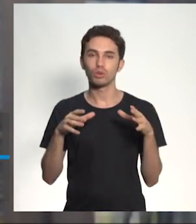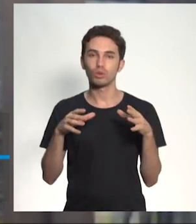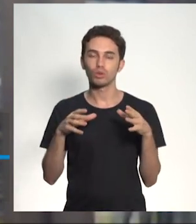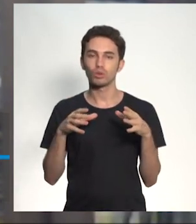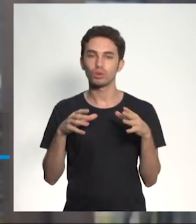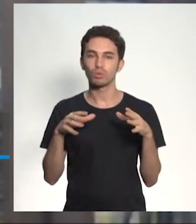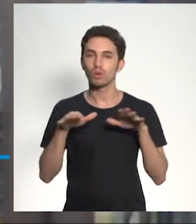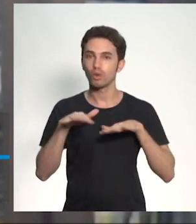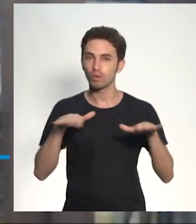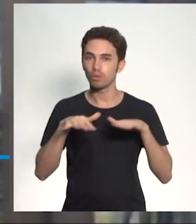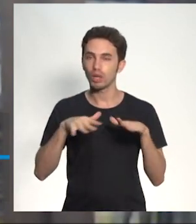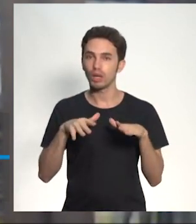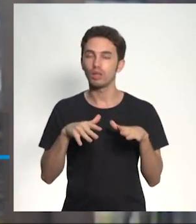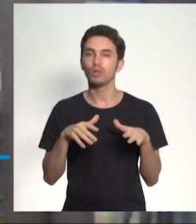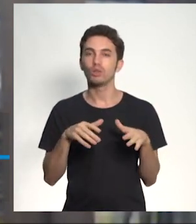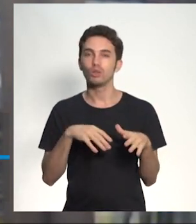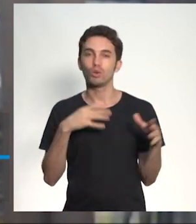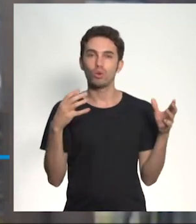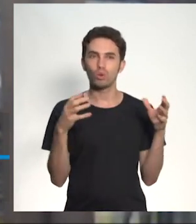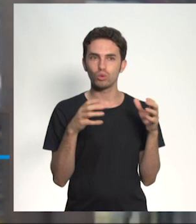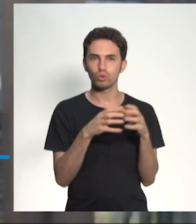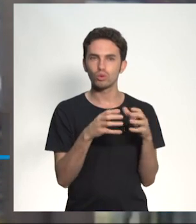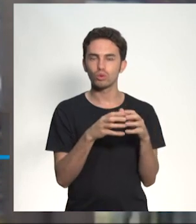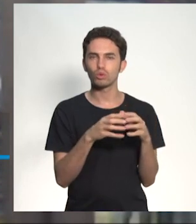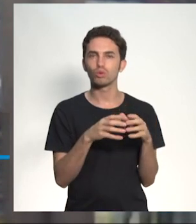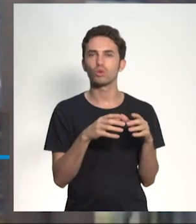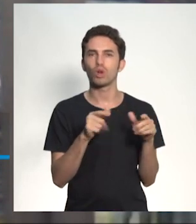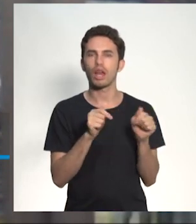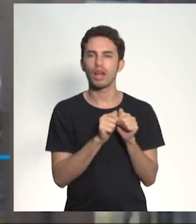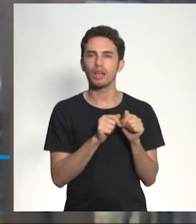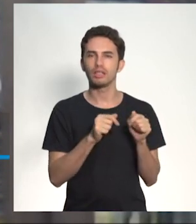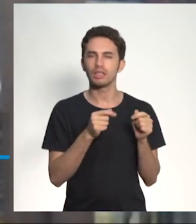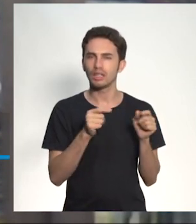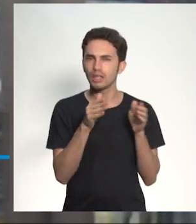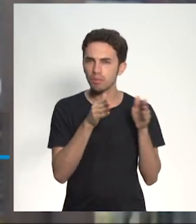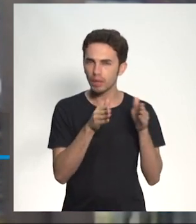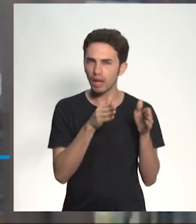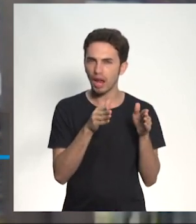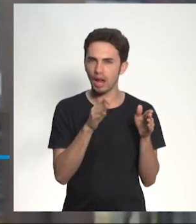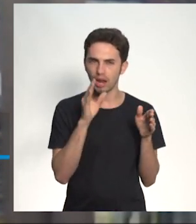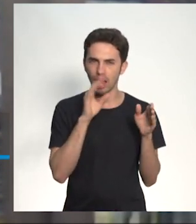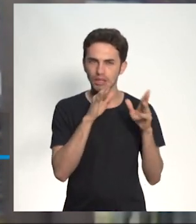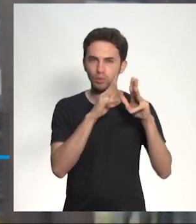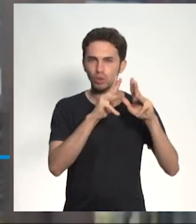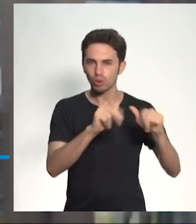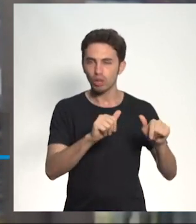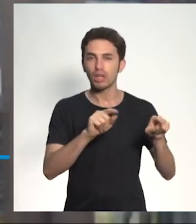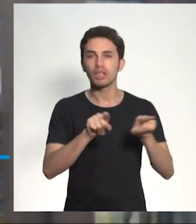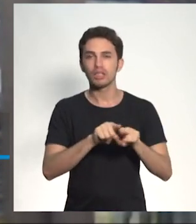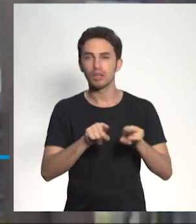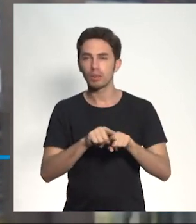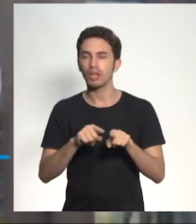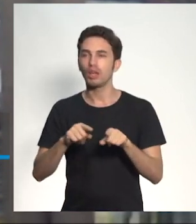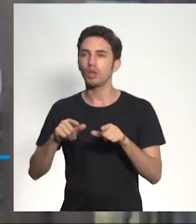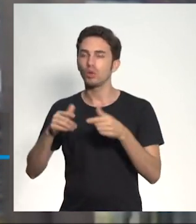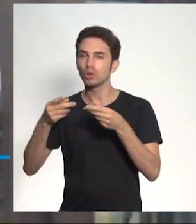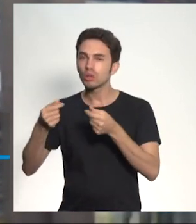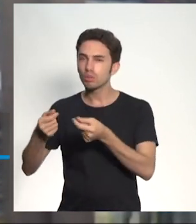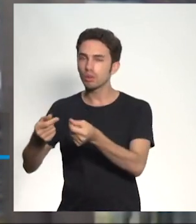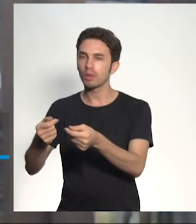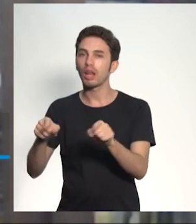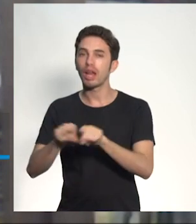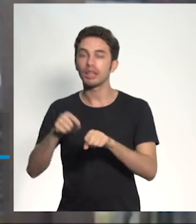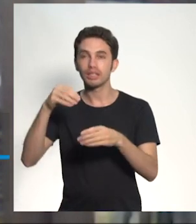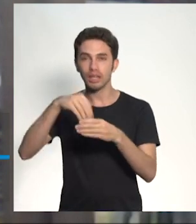conjunturais e os movimentos que são mais permanentes, nós também temos uma reflexão dentro da sociologia sobre